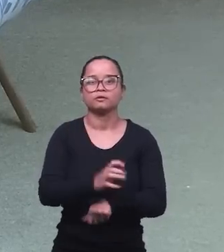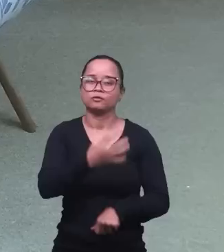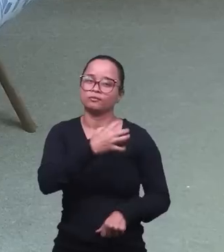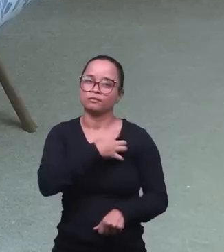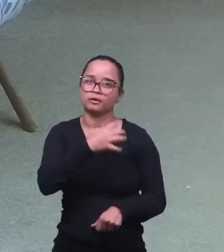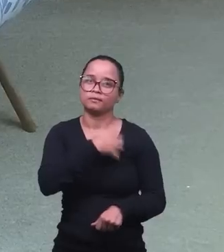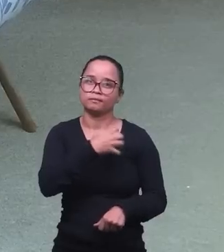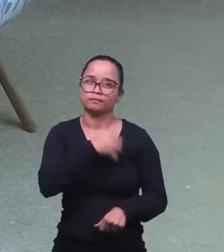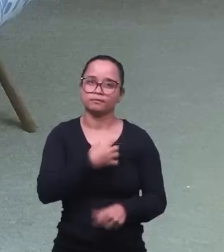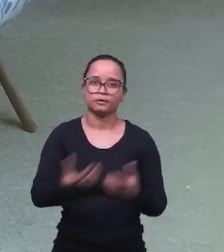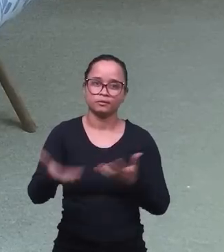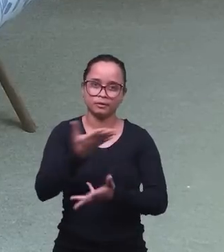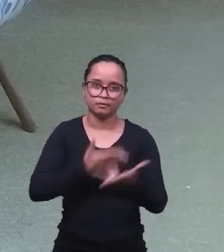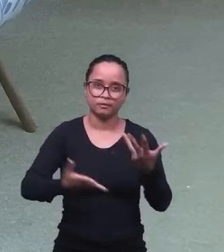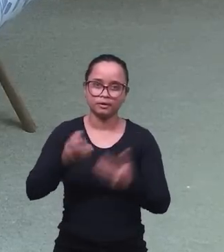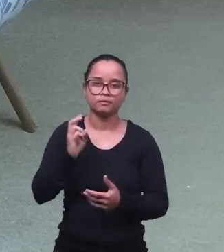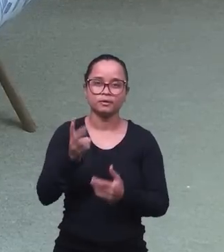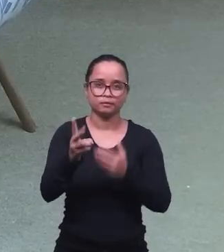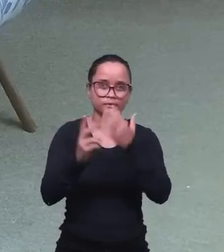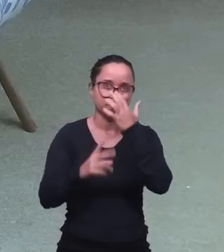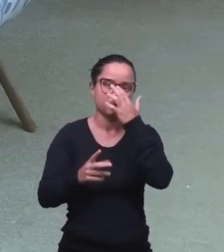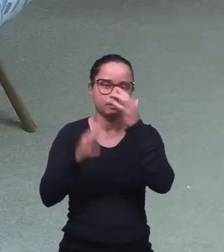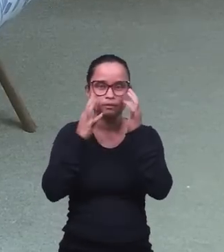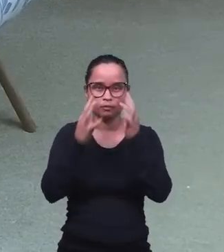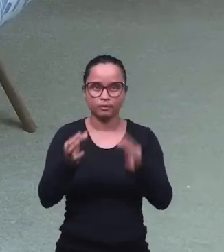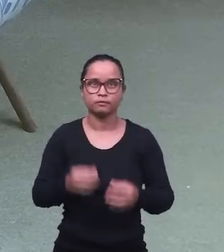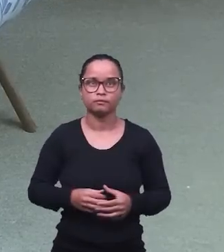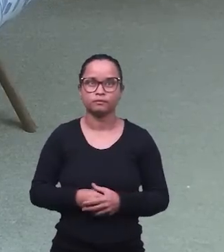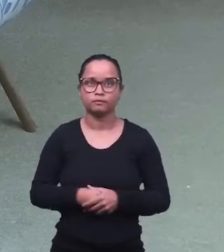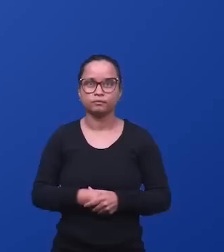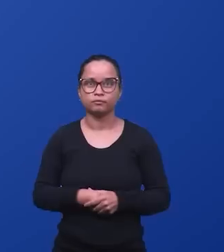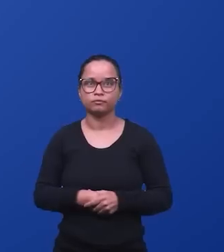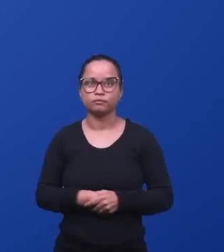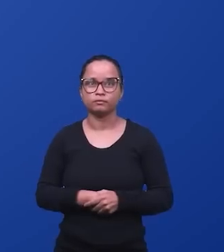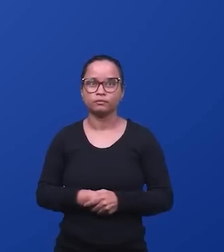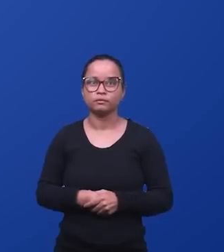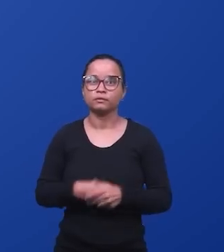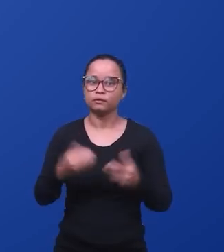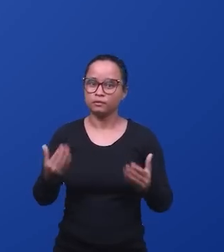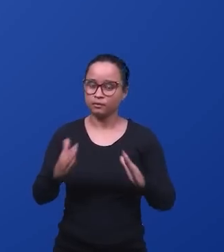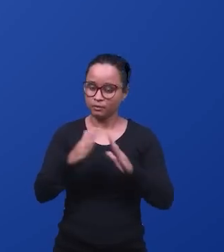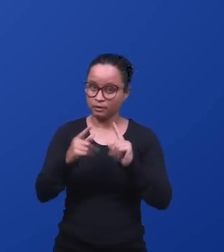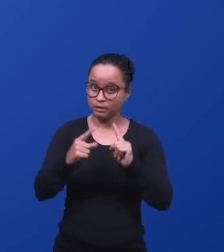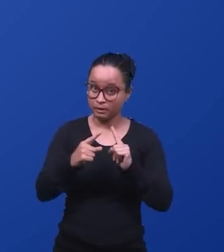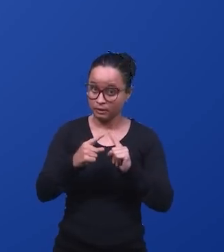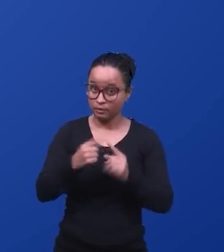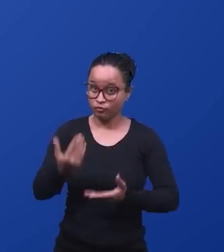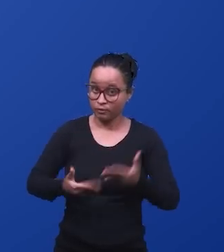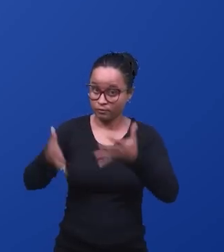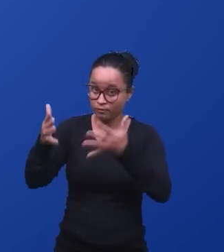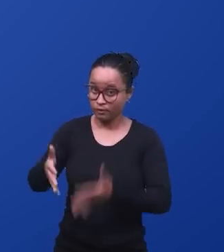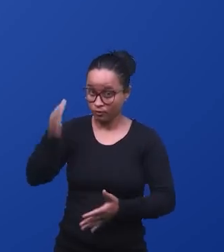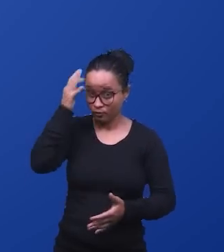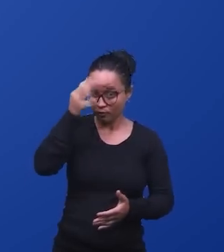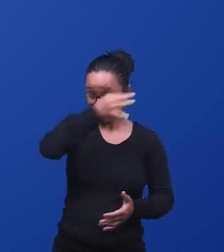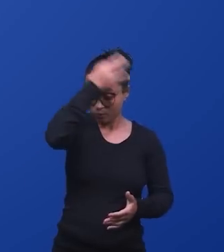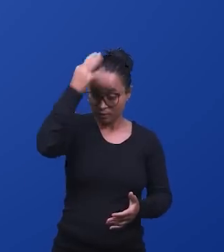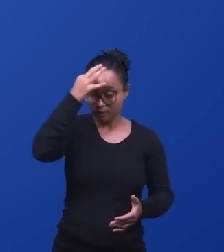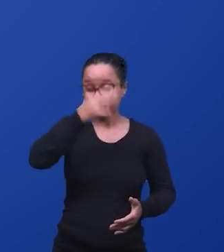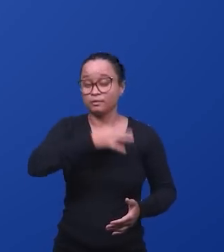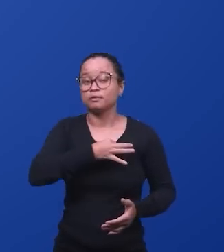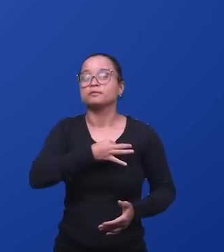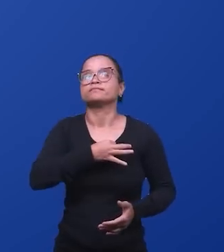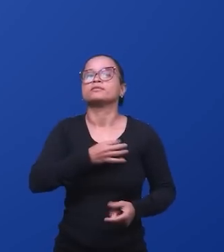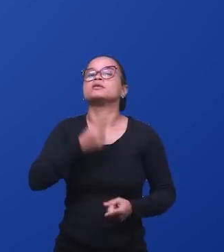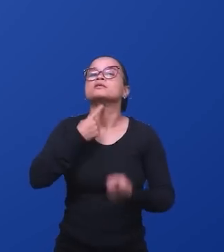também ativa conosco aqui no programa. Vamos prestar atenção. A igreja está cheia do Espírito Santo